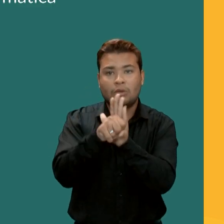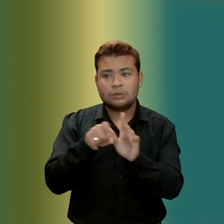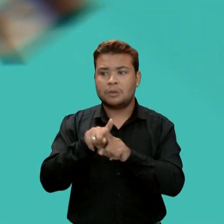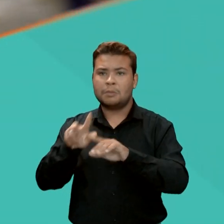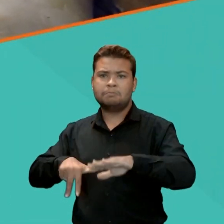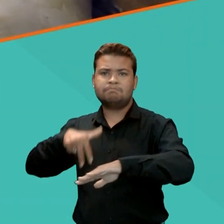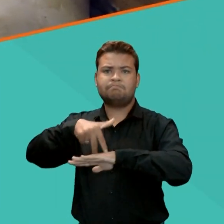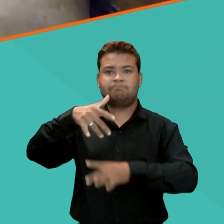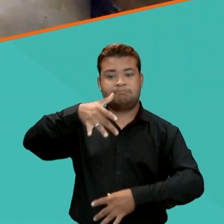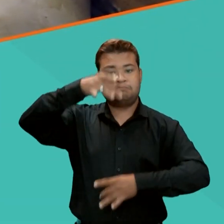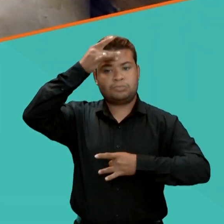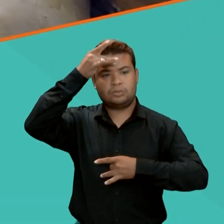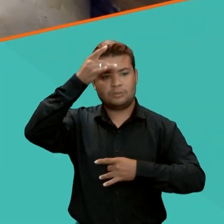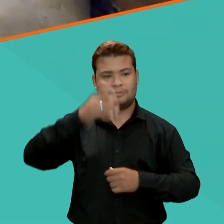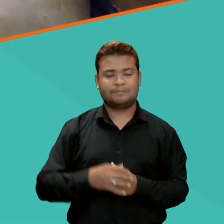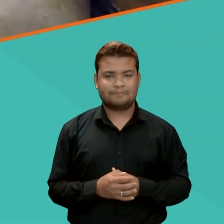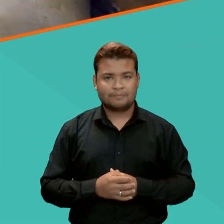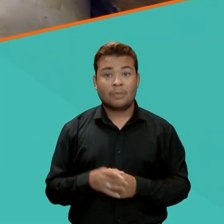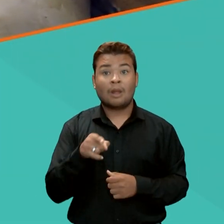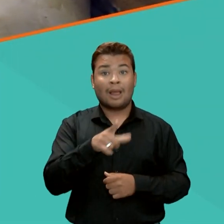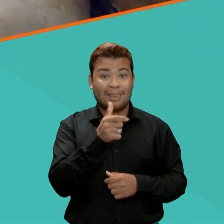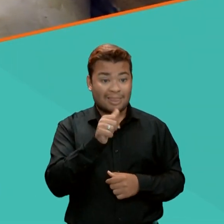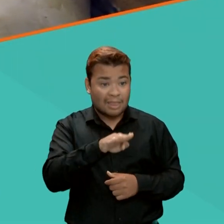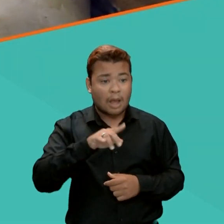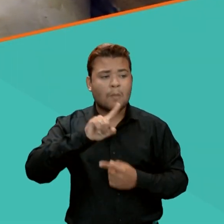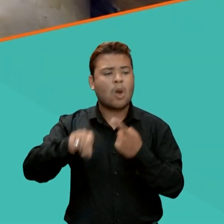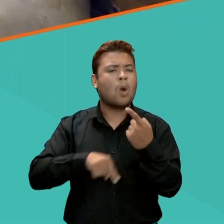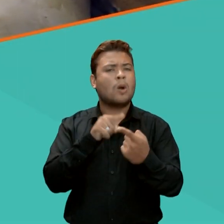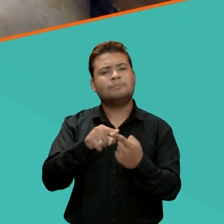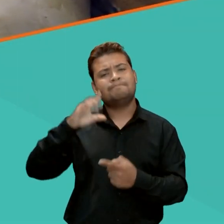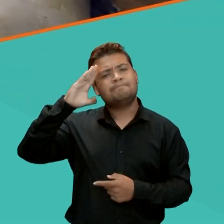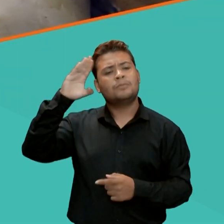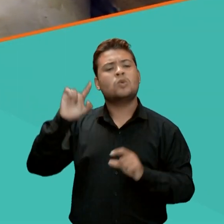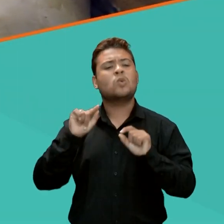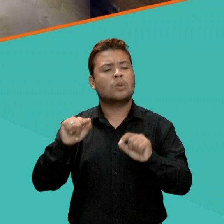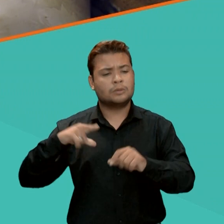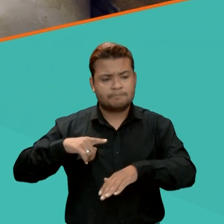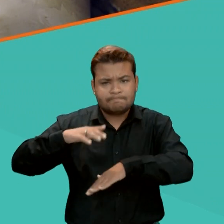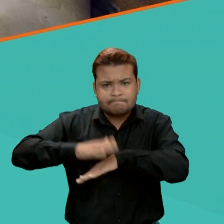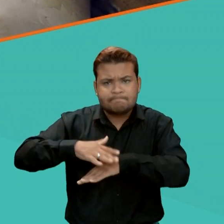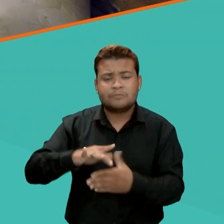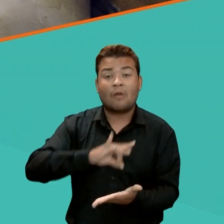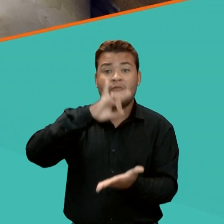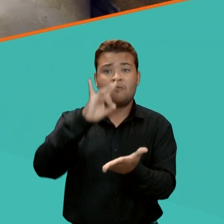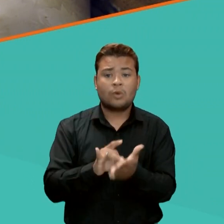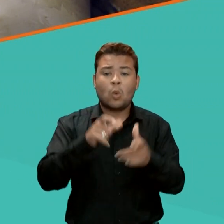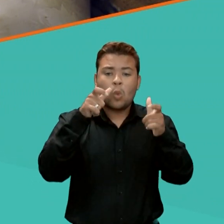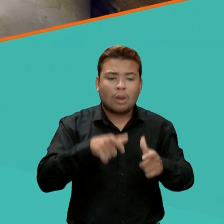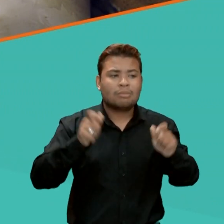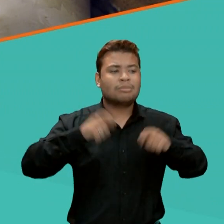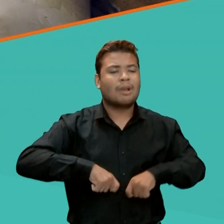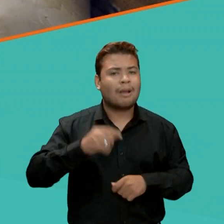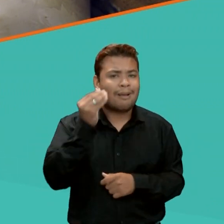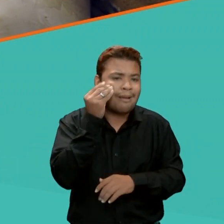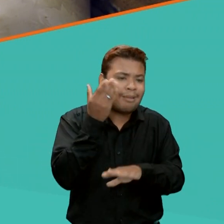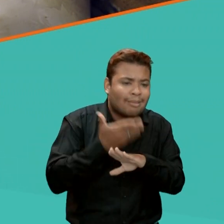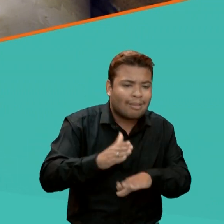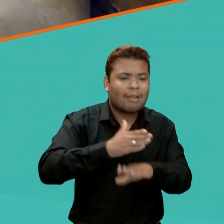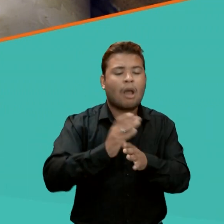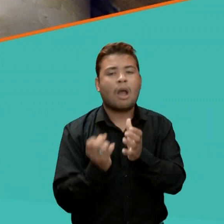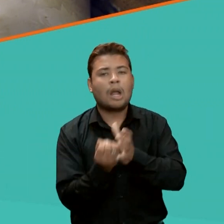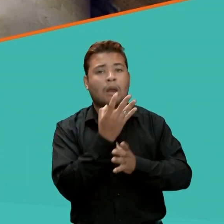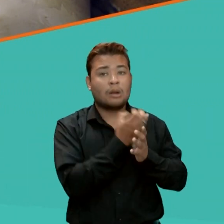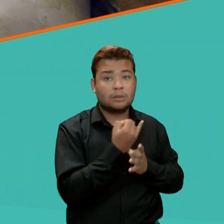performática. O laboratório tem como principal objetivo a efetivação de um local de experimentação, criação